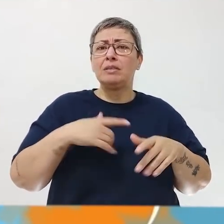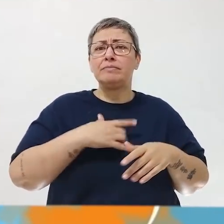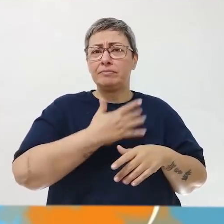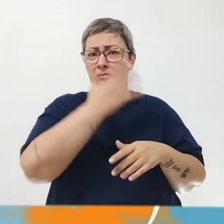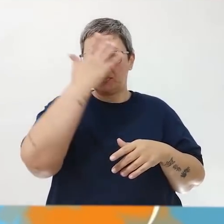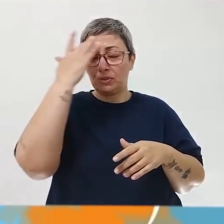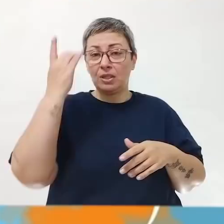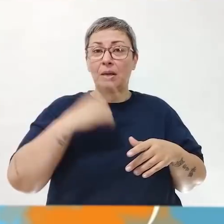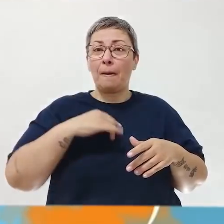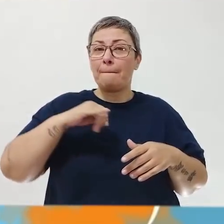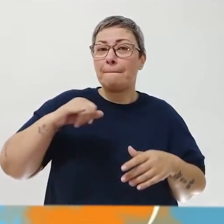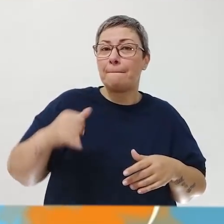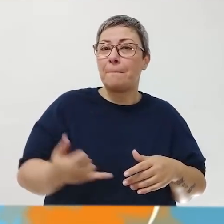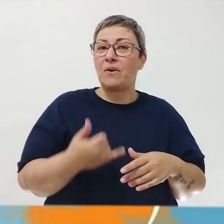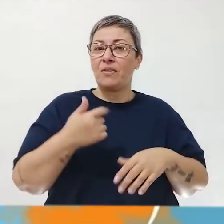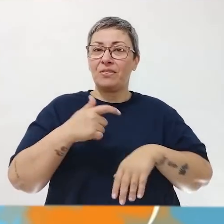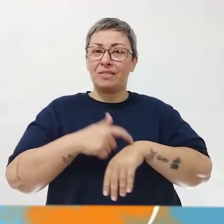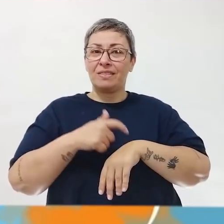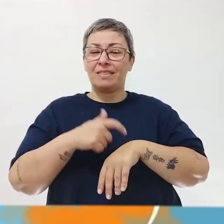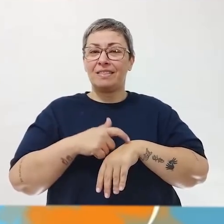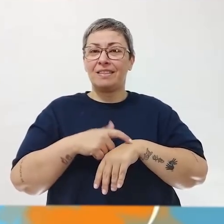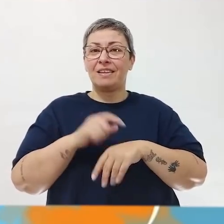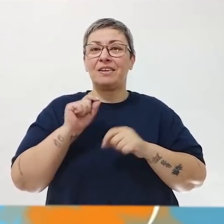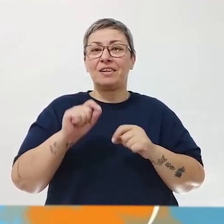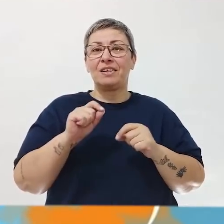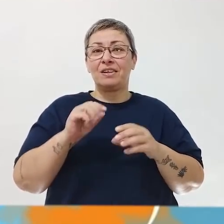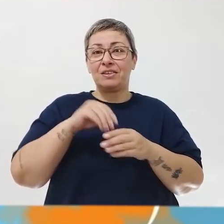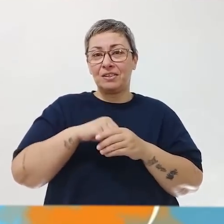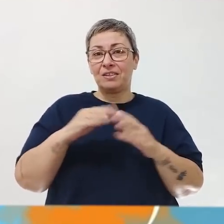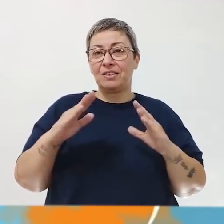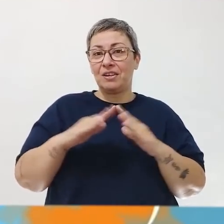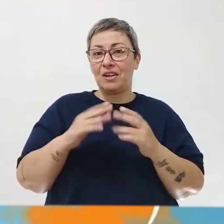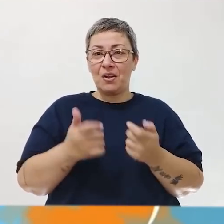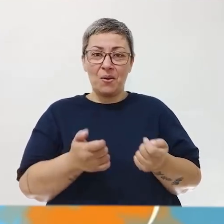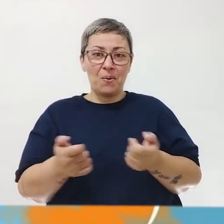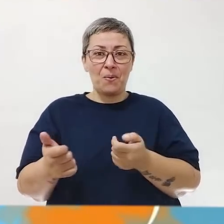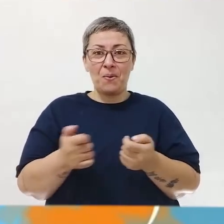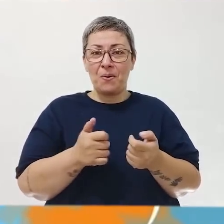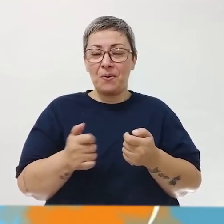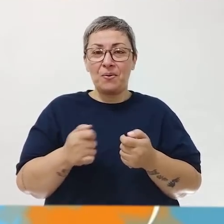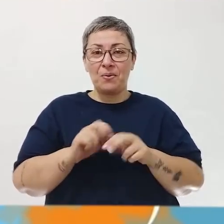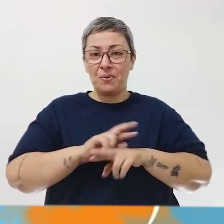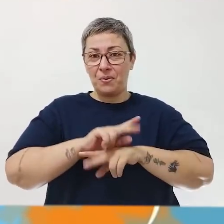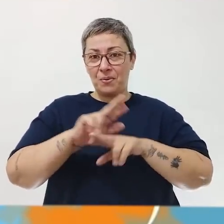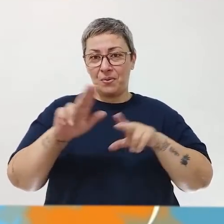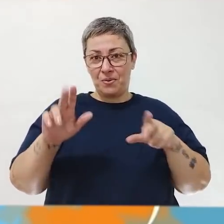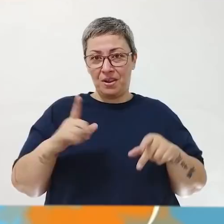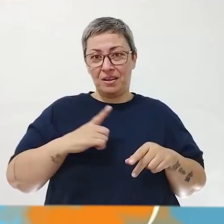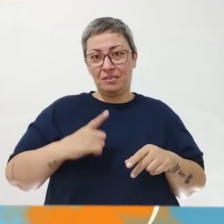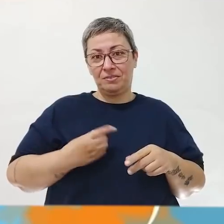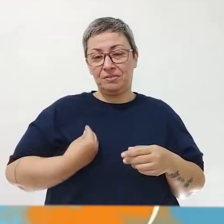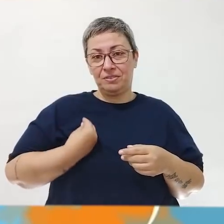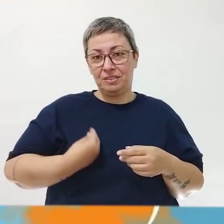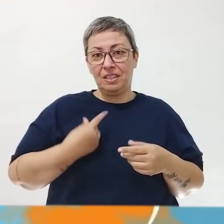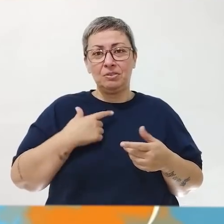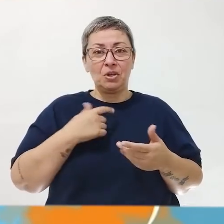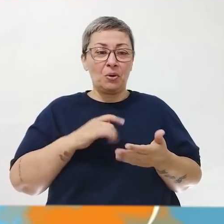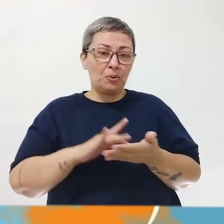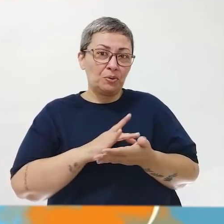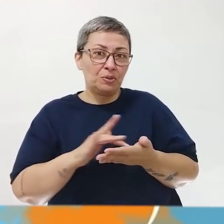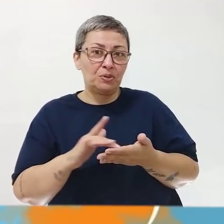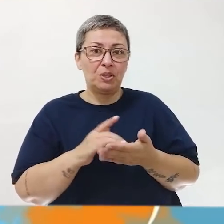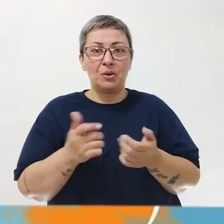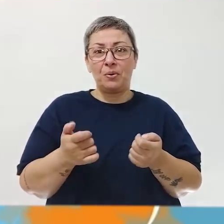muitas pessoas têm aproveitado esse tempo em casa para jogar os diversos jogos que existem, seja no